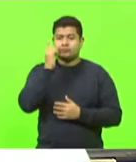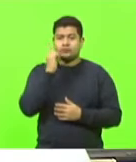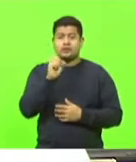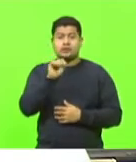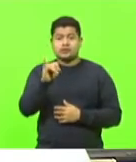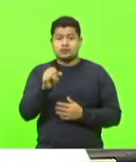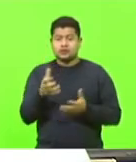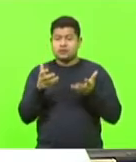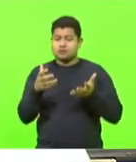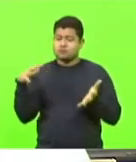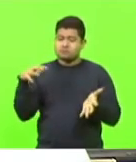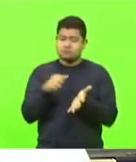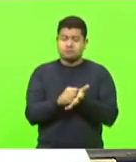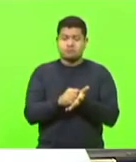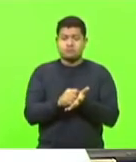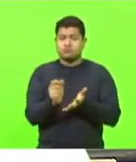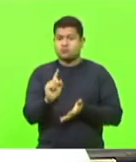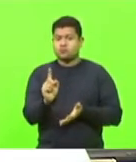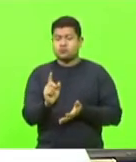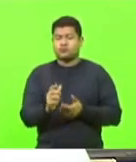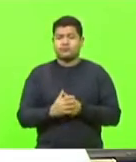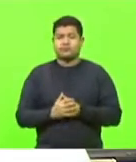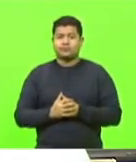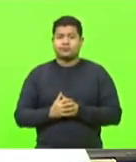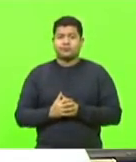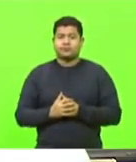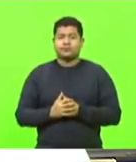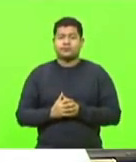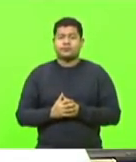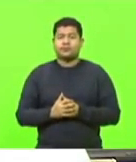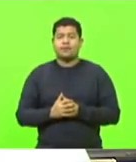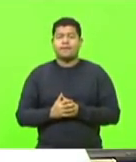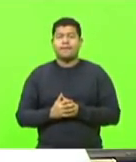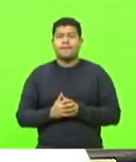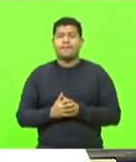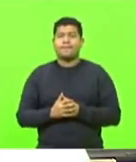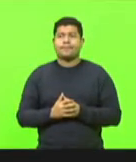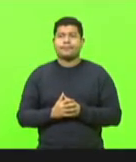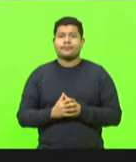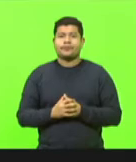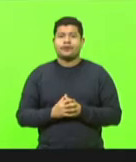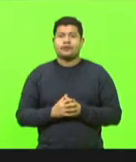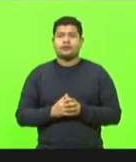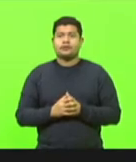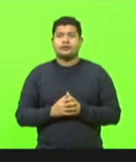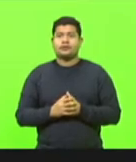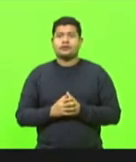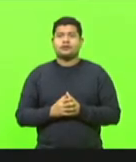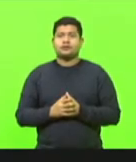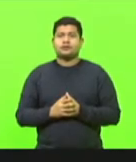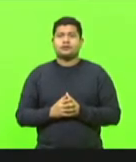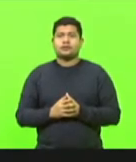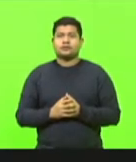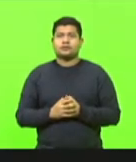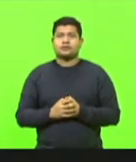alguém gostaria de fazer uso da palavra nesse horário de breves comunicações.